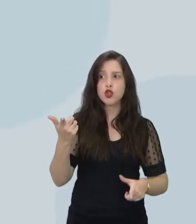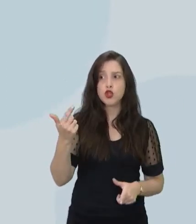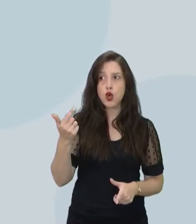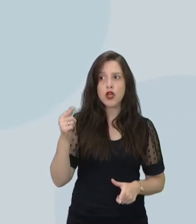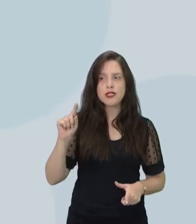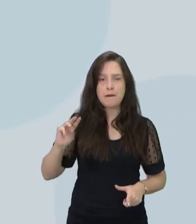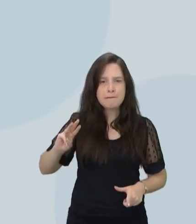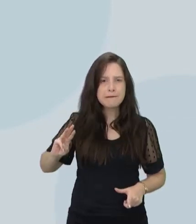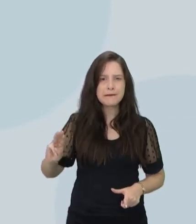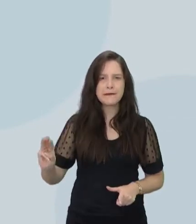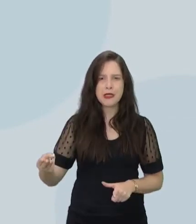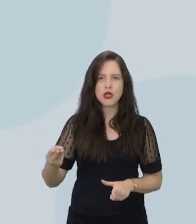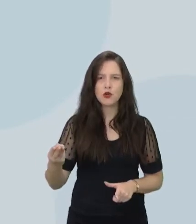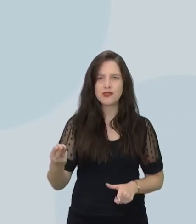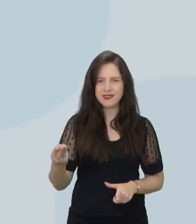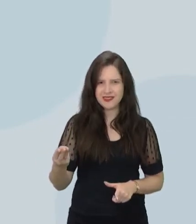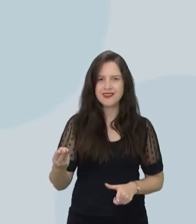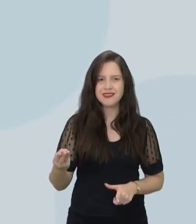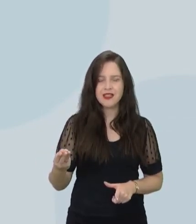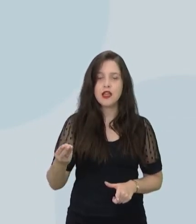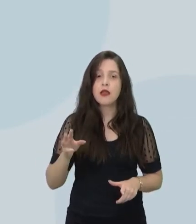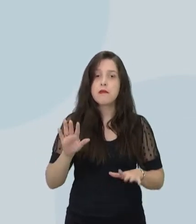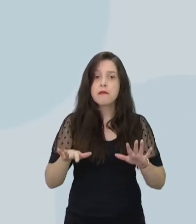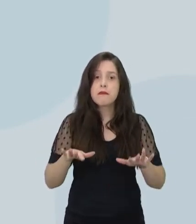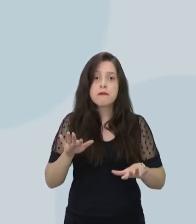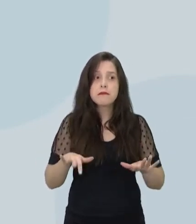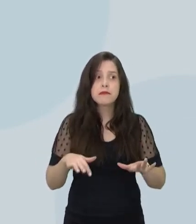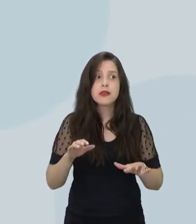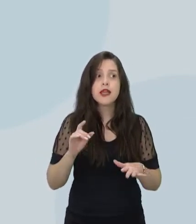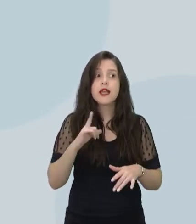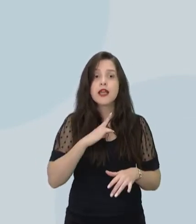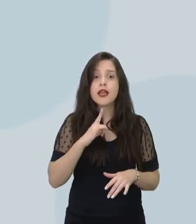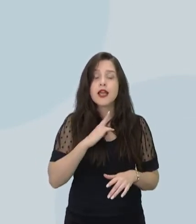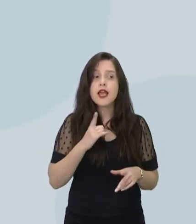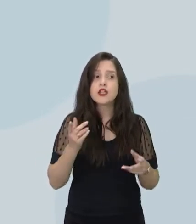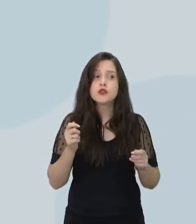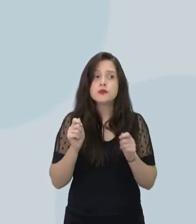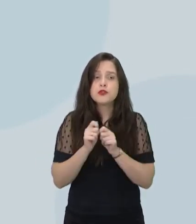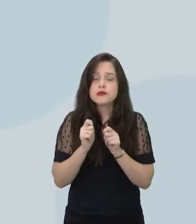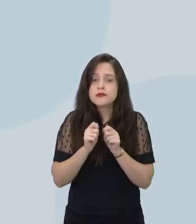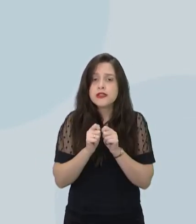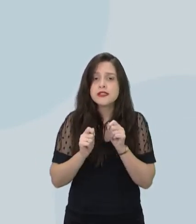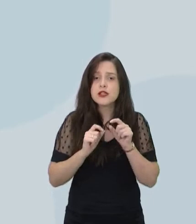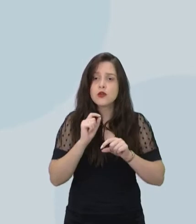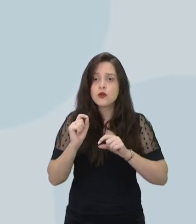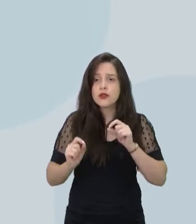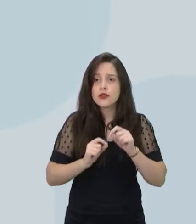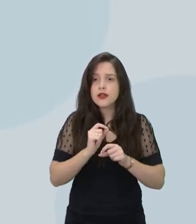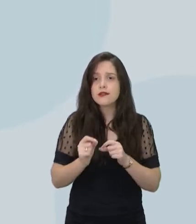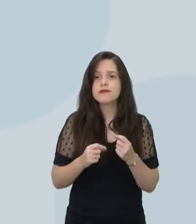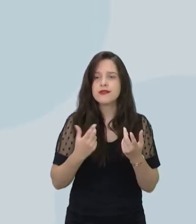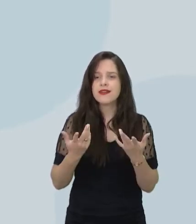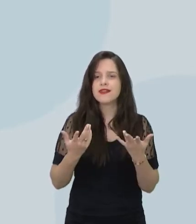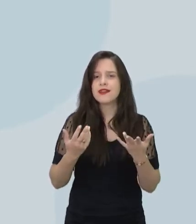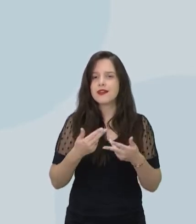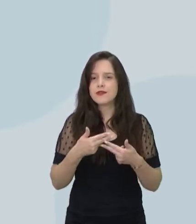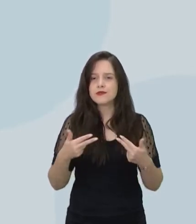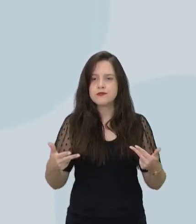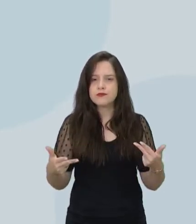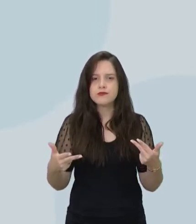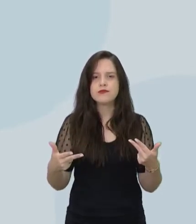ali 12,3 milhões de habitantes. Aí a gente pode fazer esse dadozinho, essa contazinha,